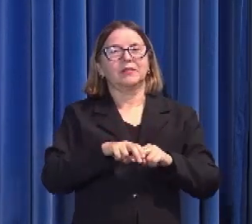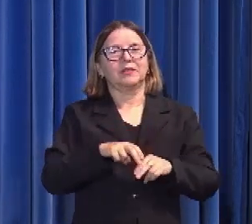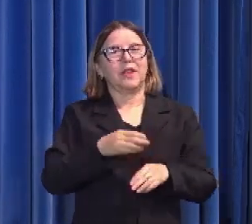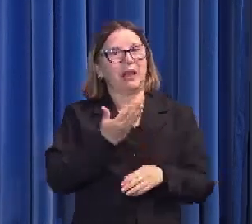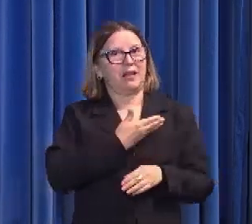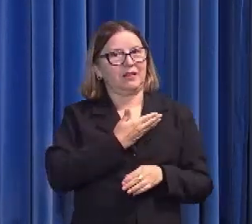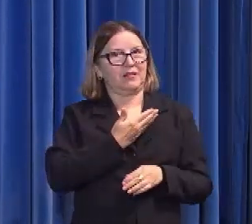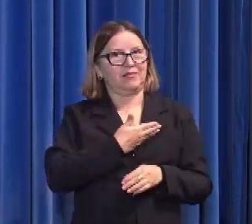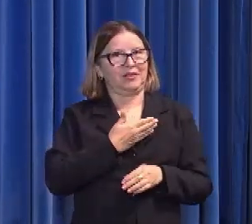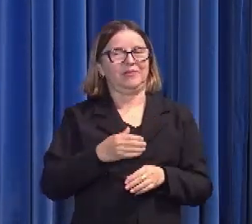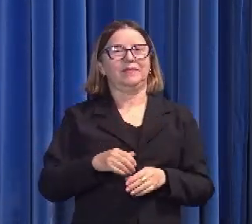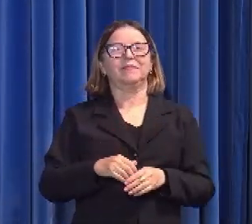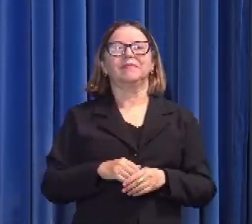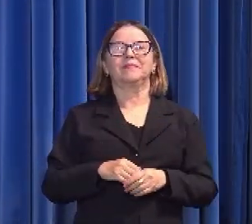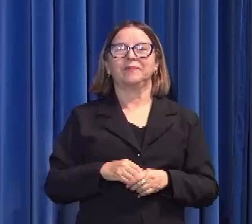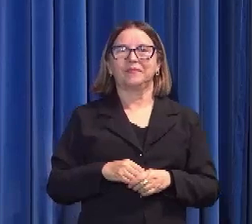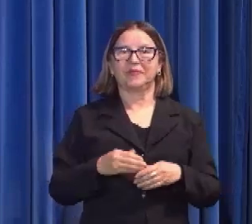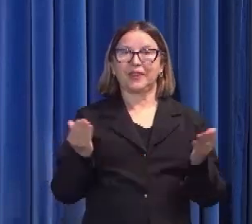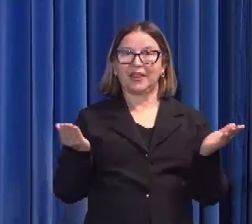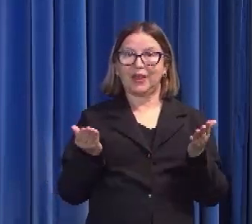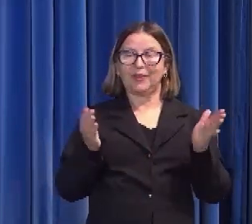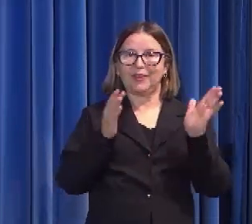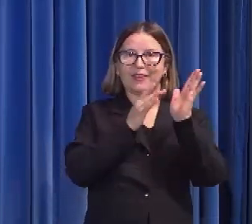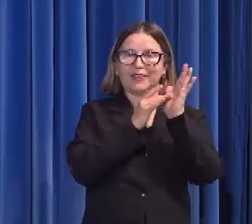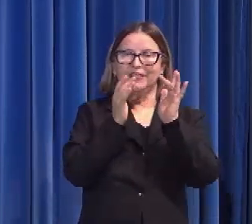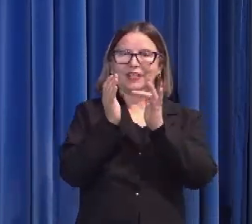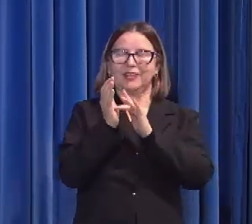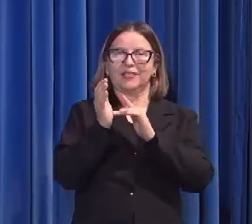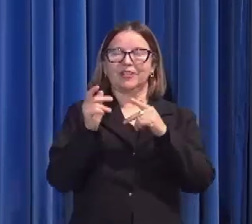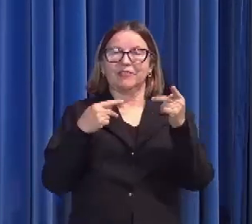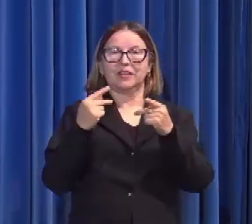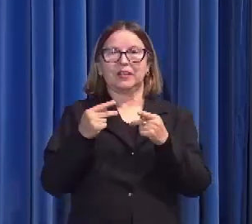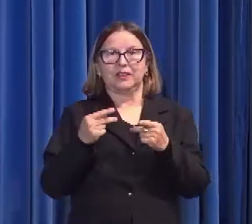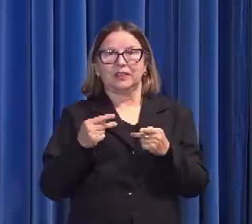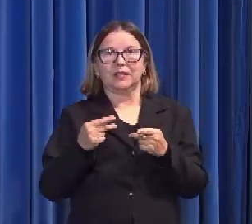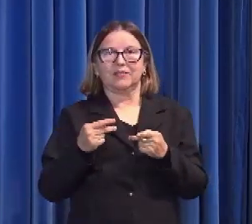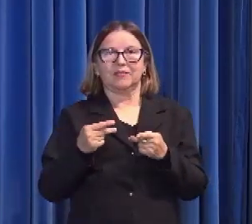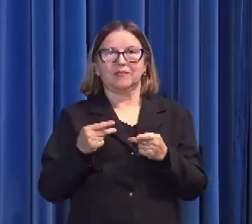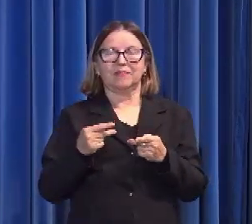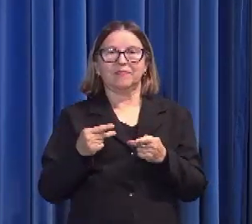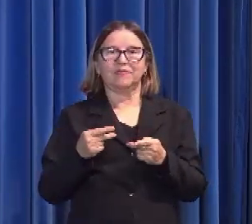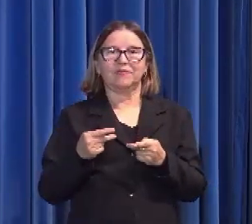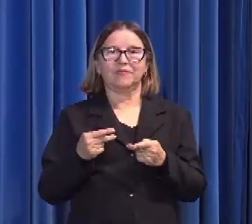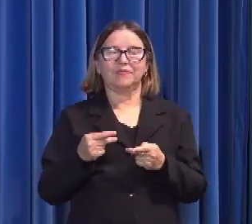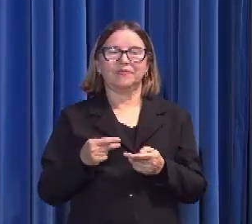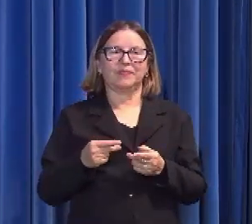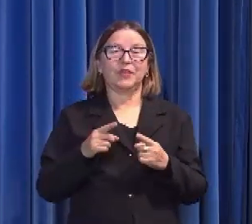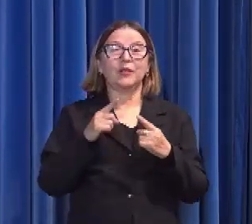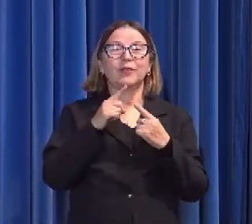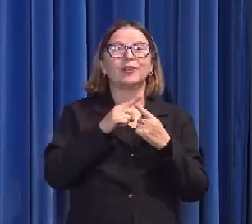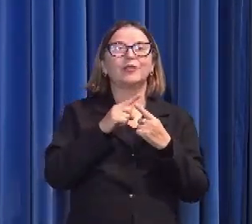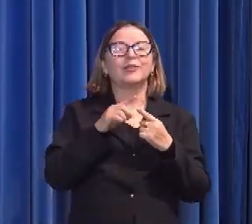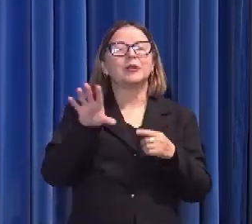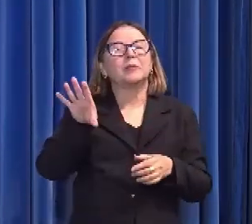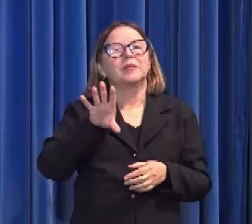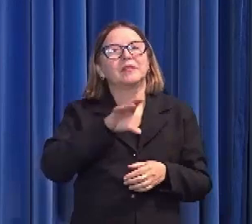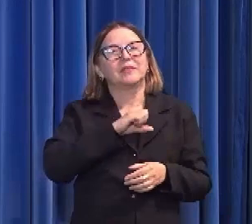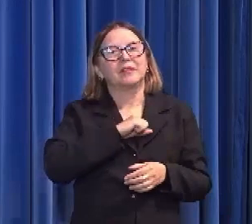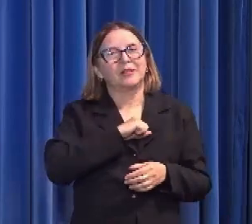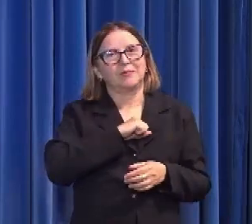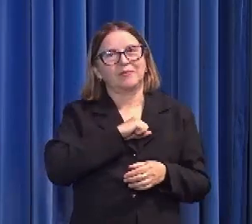e agora e ele vai dizer que o nível de amor é este E qual é o